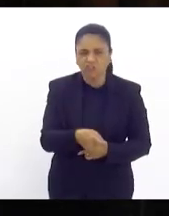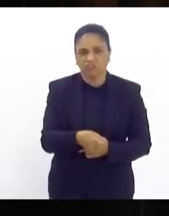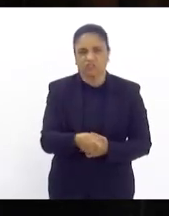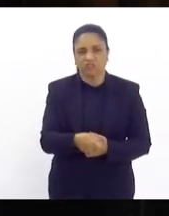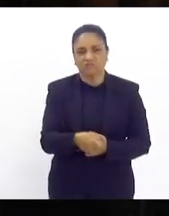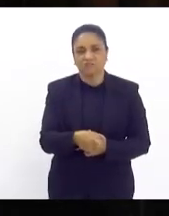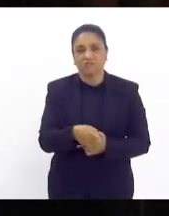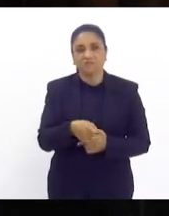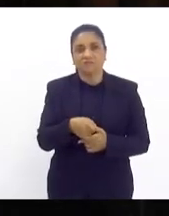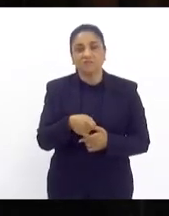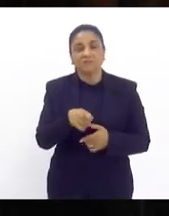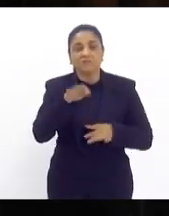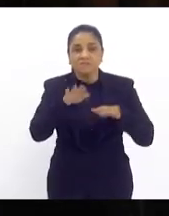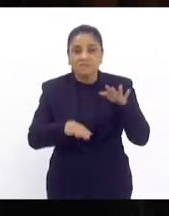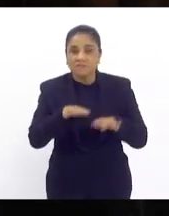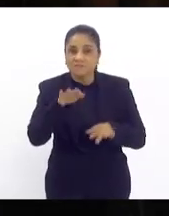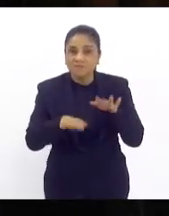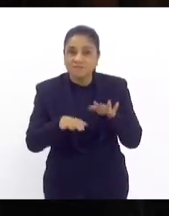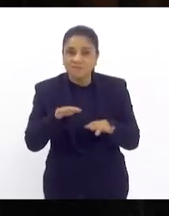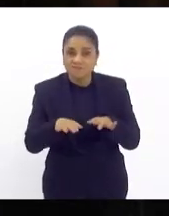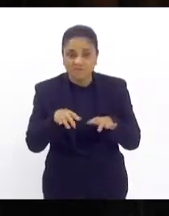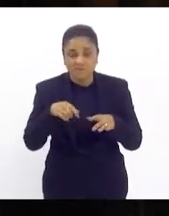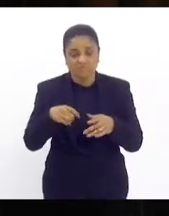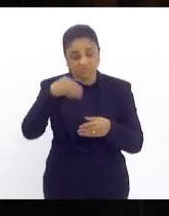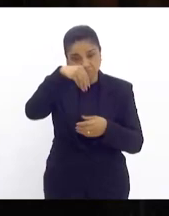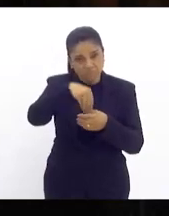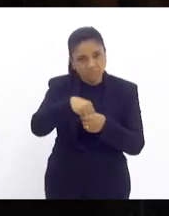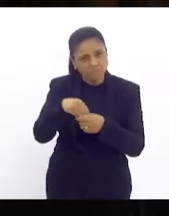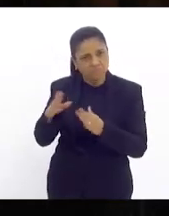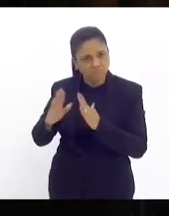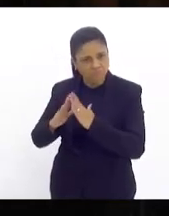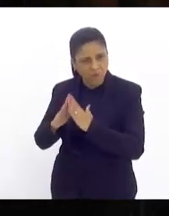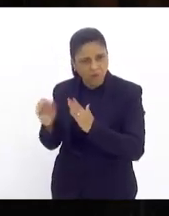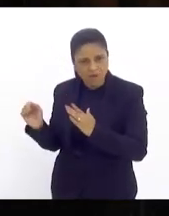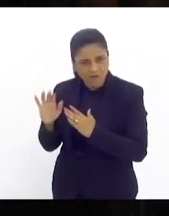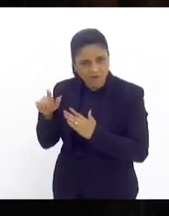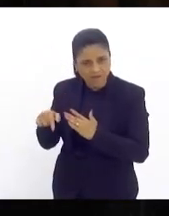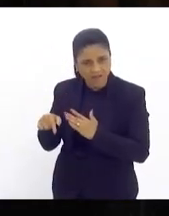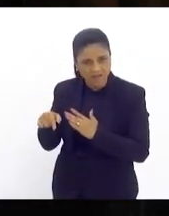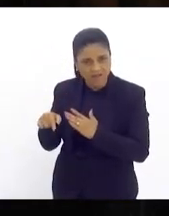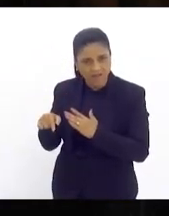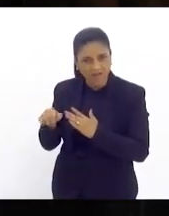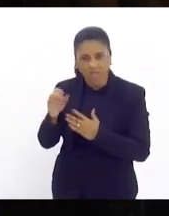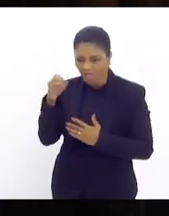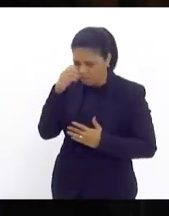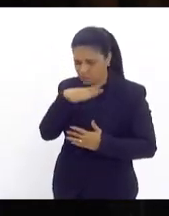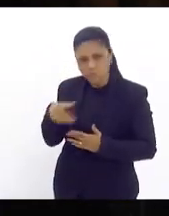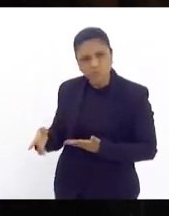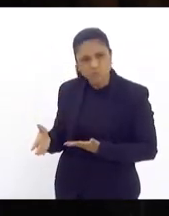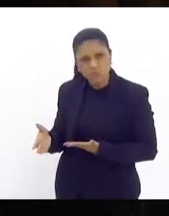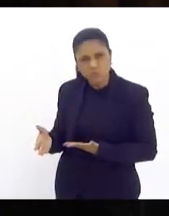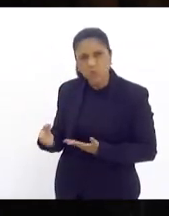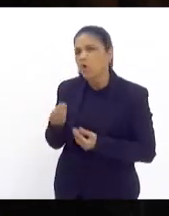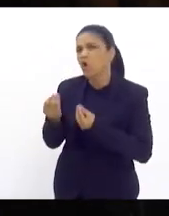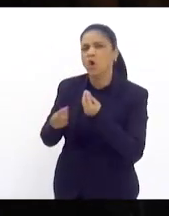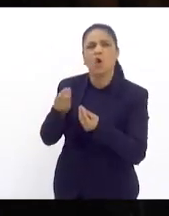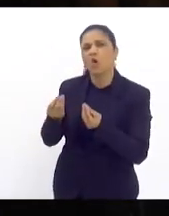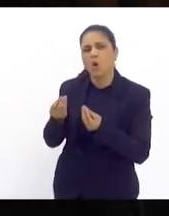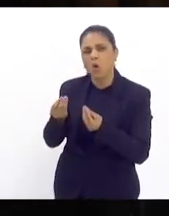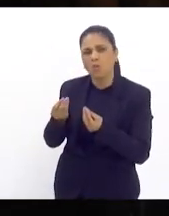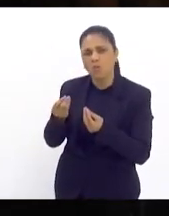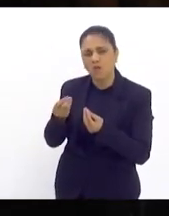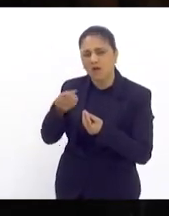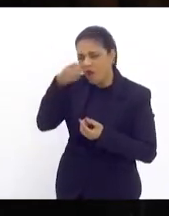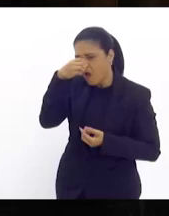o fato da gente está dentro da favela isso é considerado um absurdo Como assim um absurdo